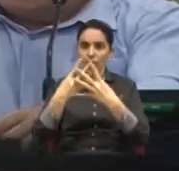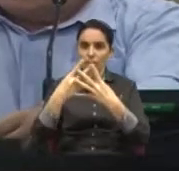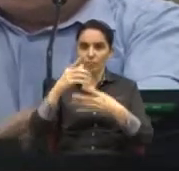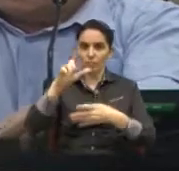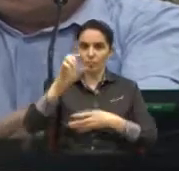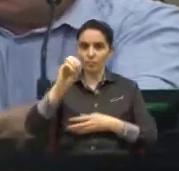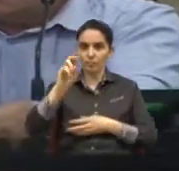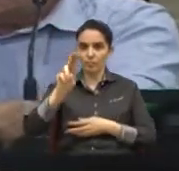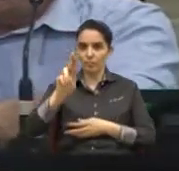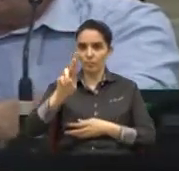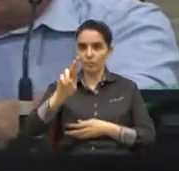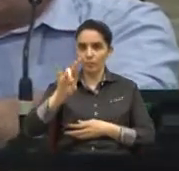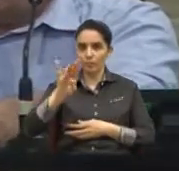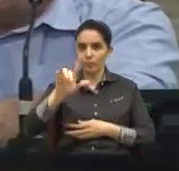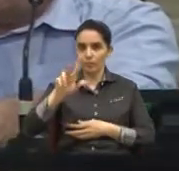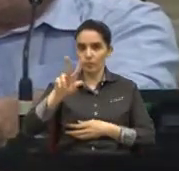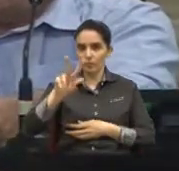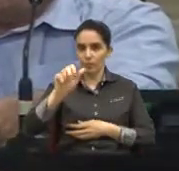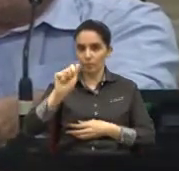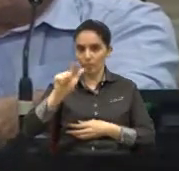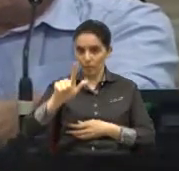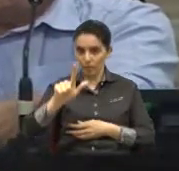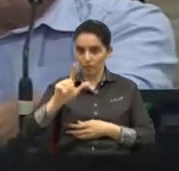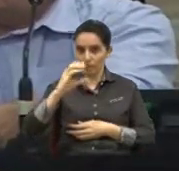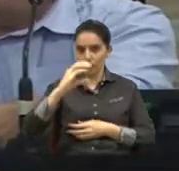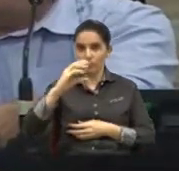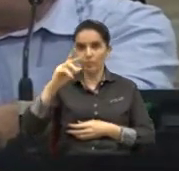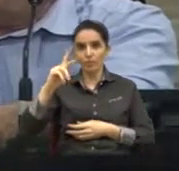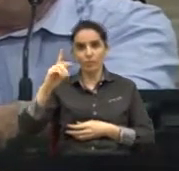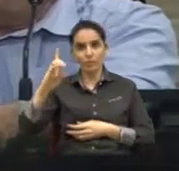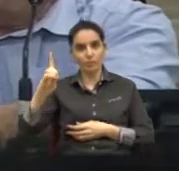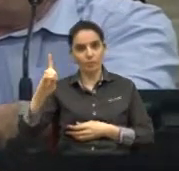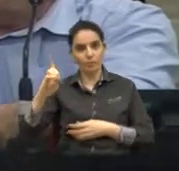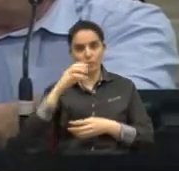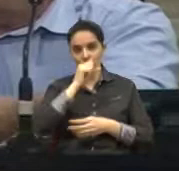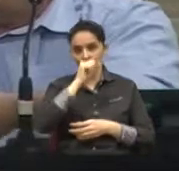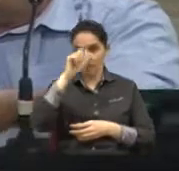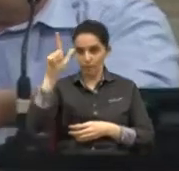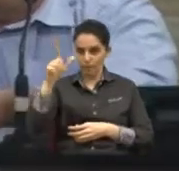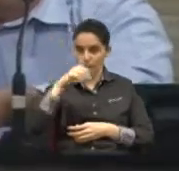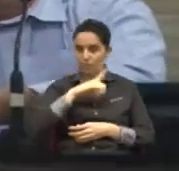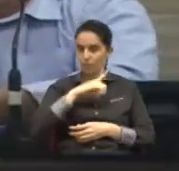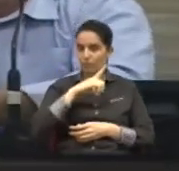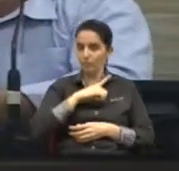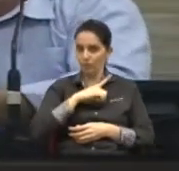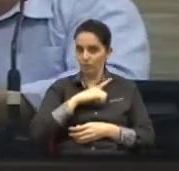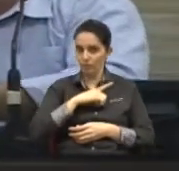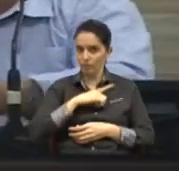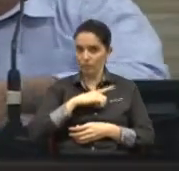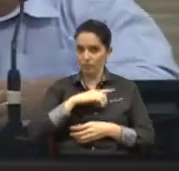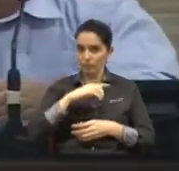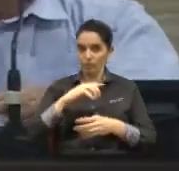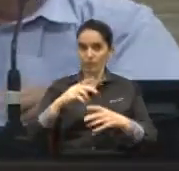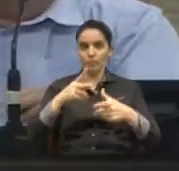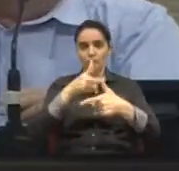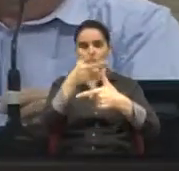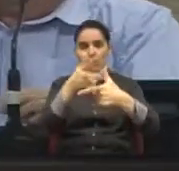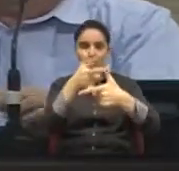Gomes, para que o CDP de Limeira ofereça estrutura e equipamentos para audiências em